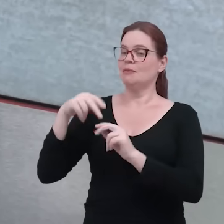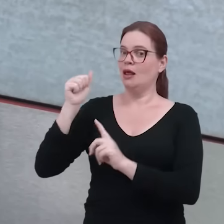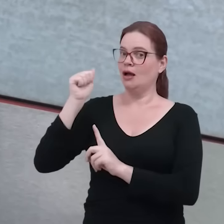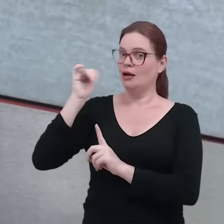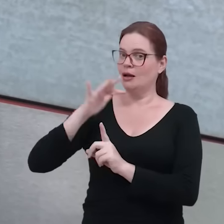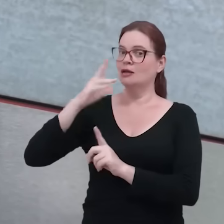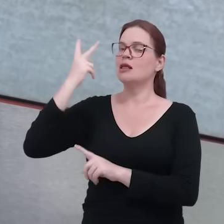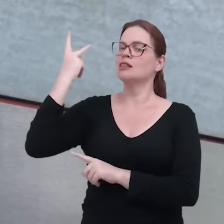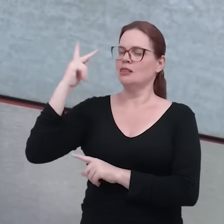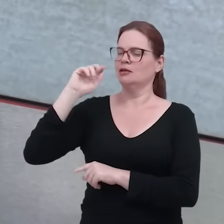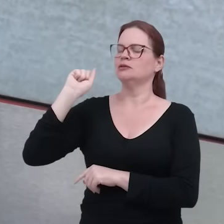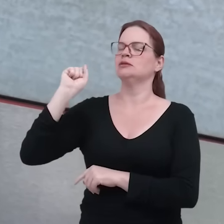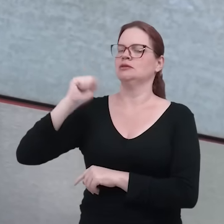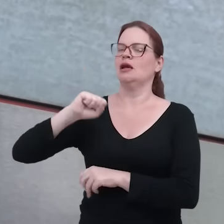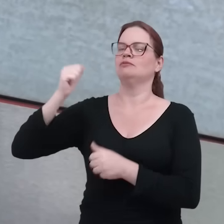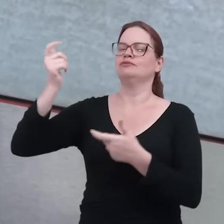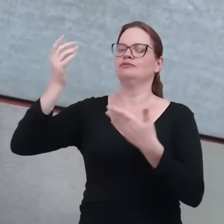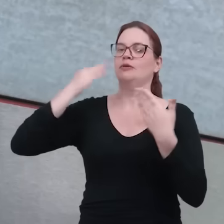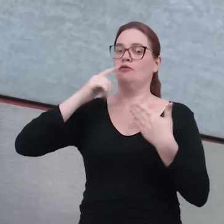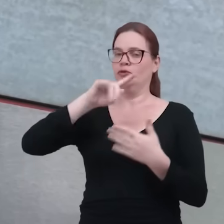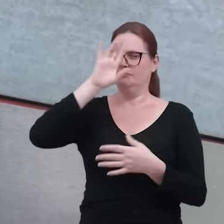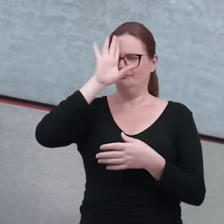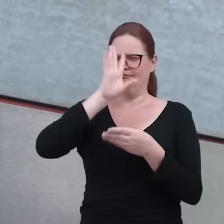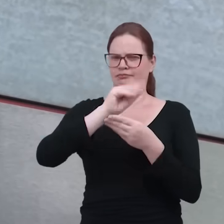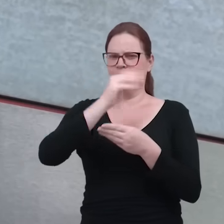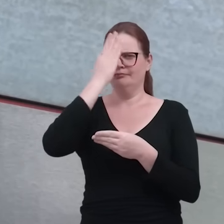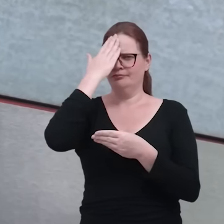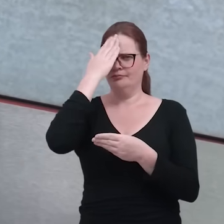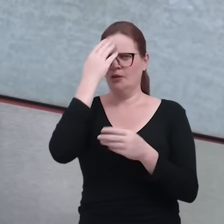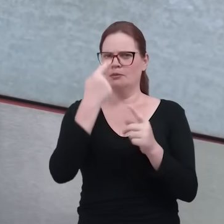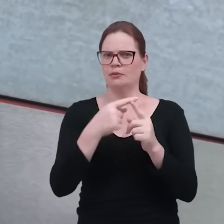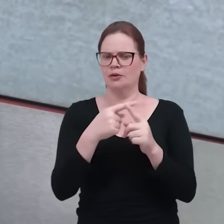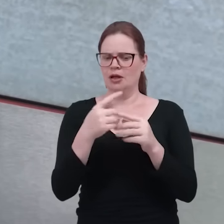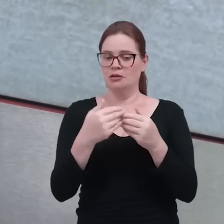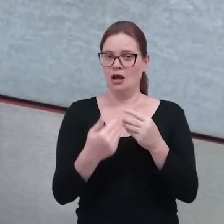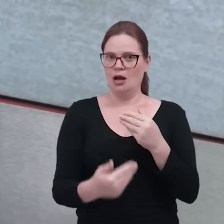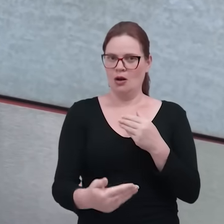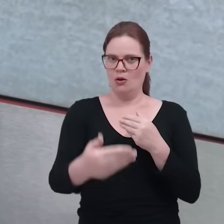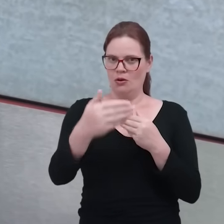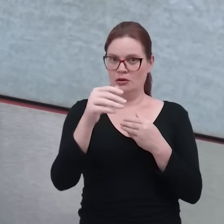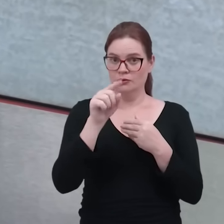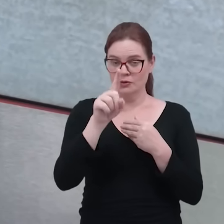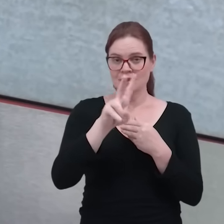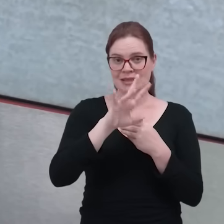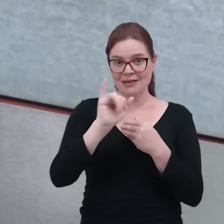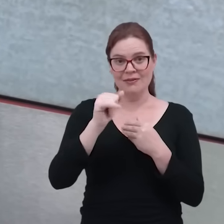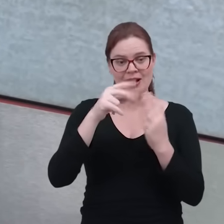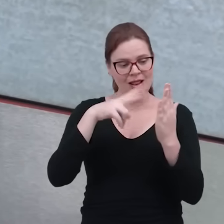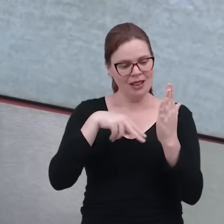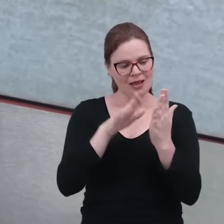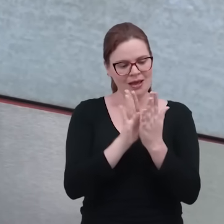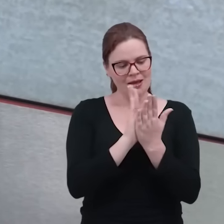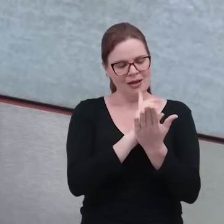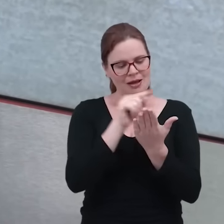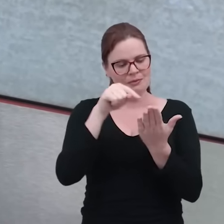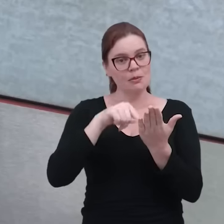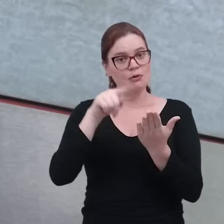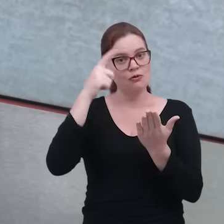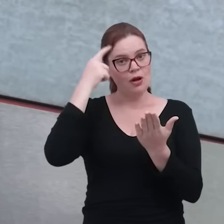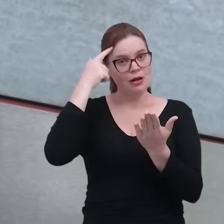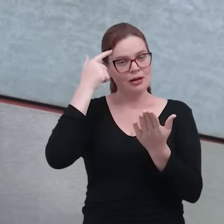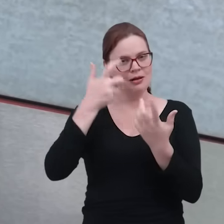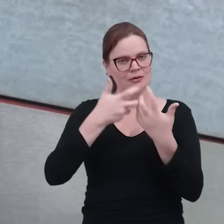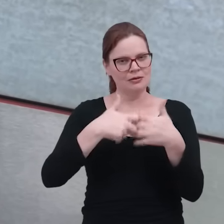doutrina, é bom que você entenda bem isso, que isso seja uma bênção para a sua vida. Por quê? Porque a partir de agora, você vai poder ir lá na Bíblia e